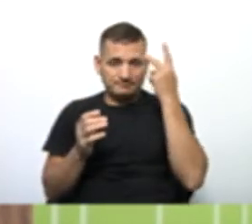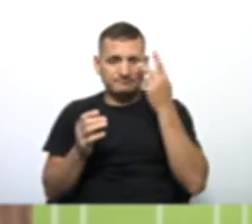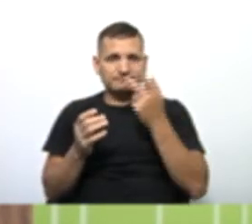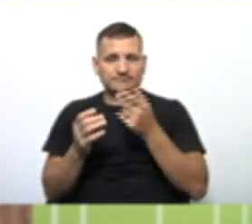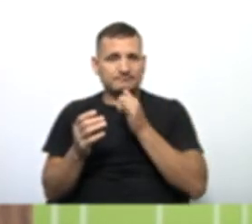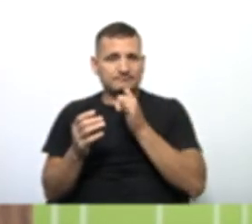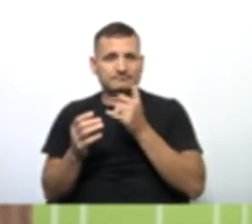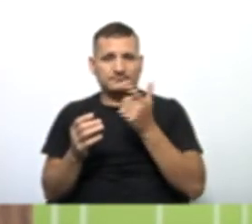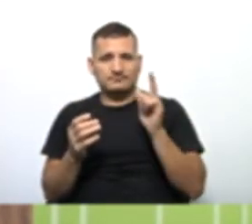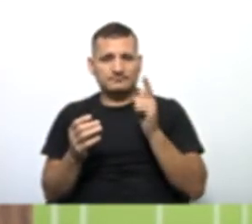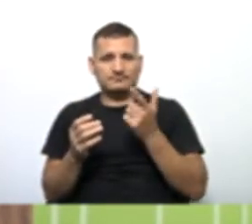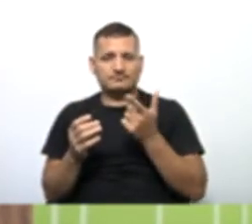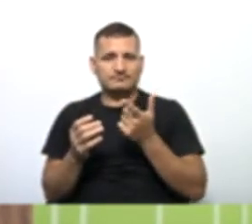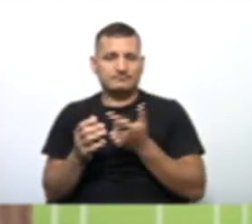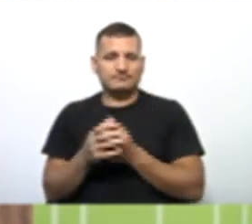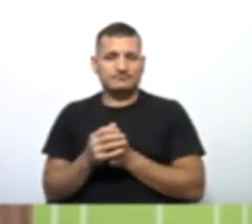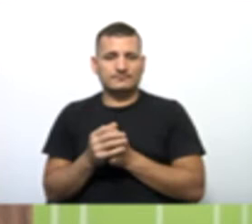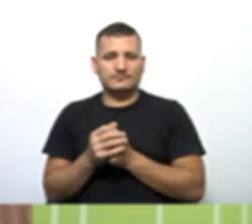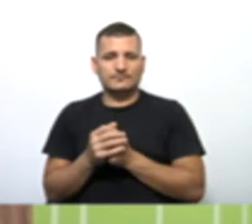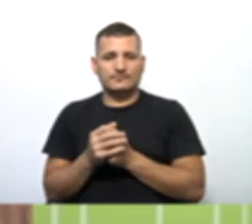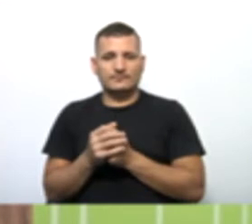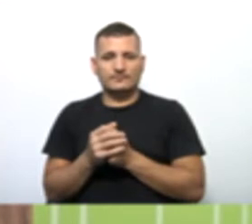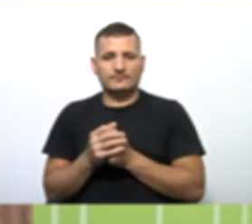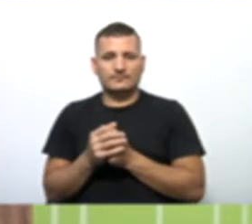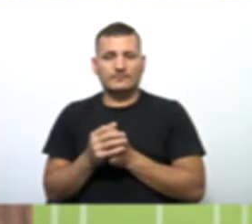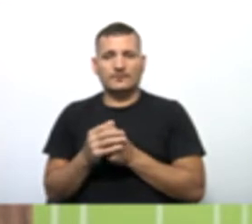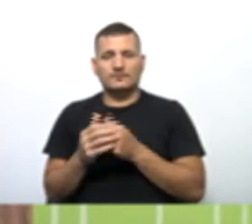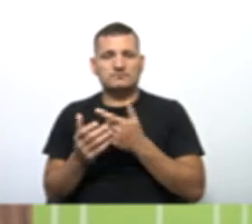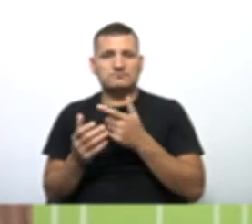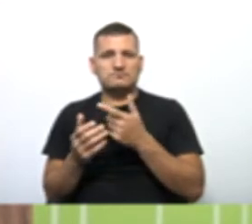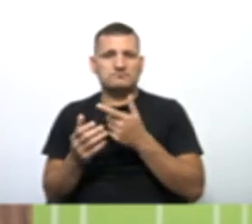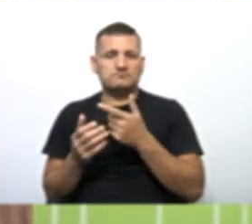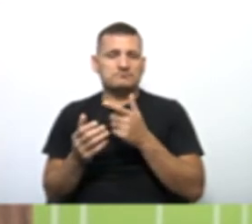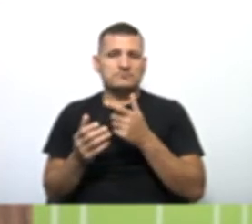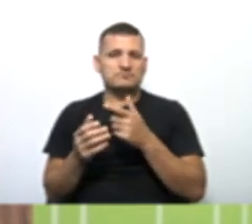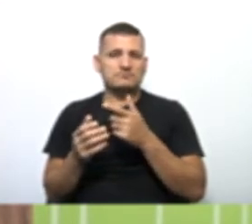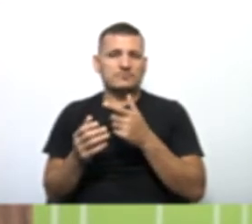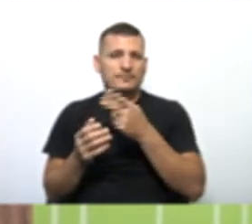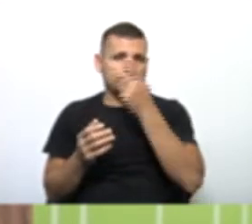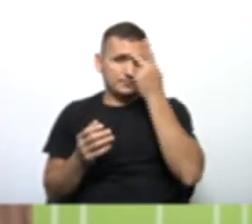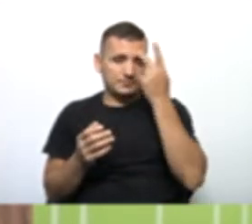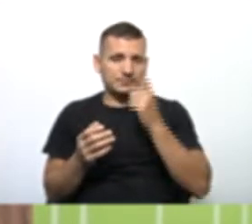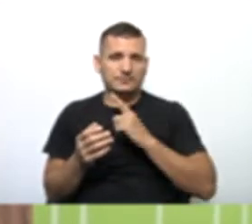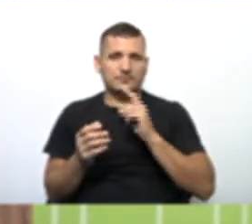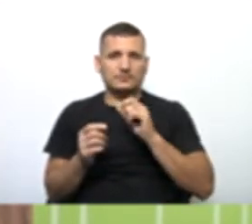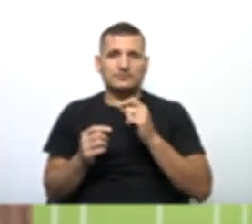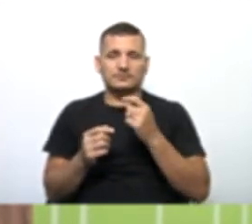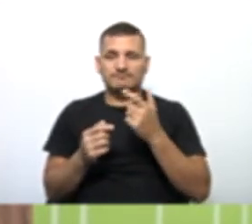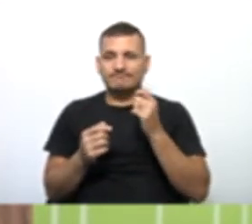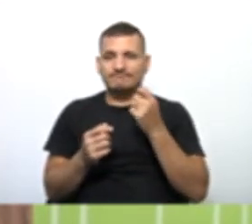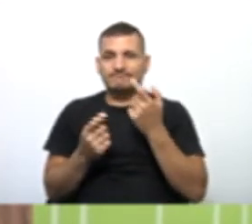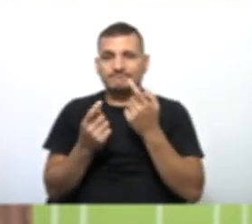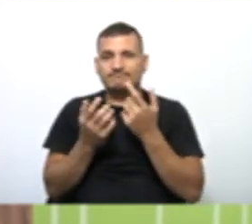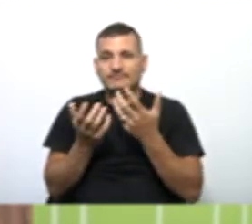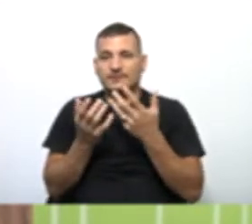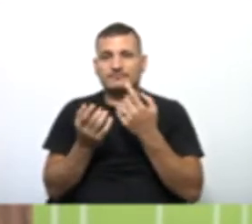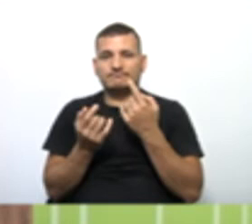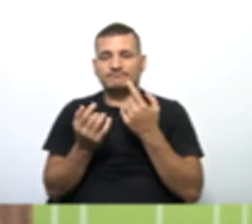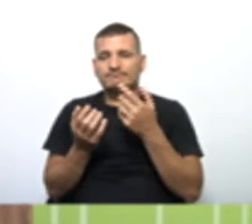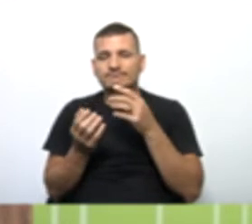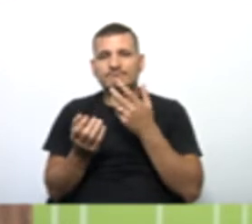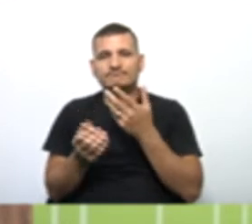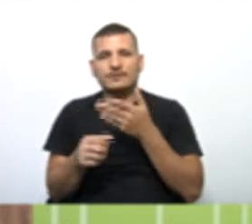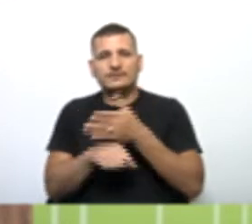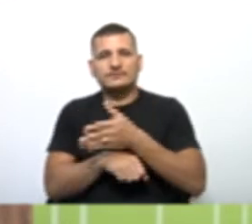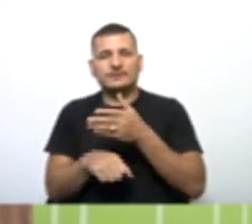ter impacto e tal? Talvez não muita coisa, mas para pessoas que tenham a intenção, né, e tenham a motivação para